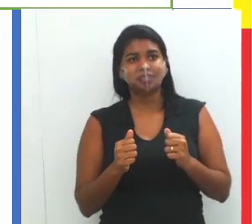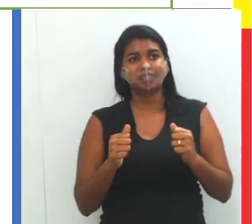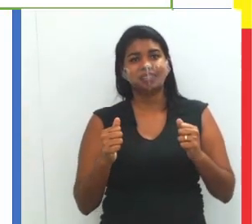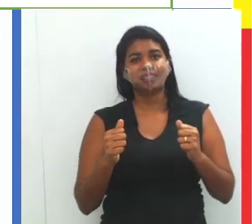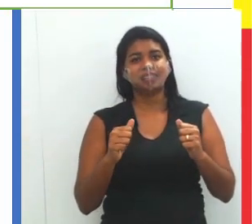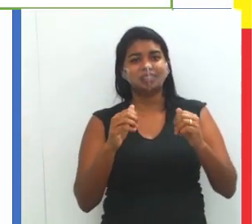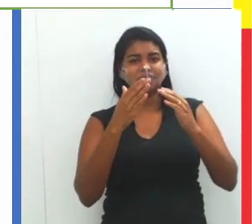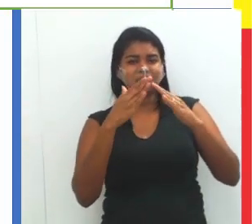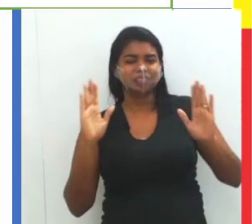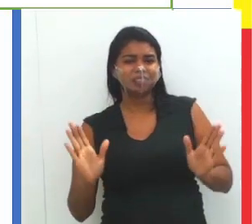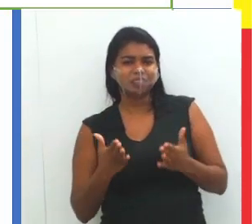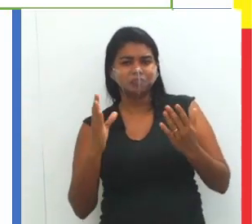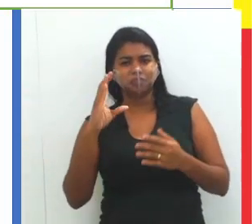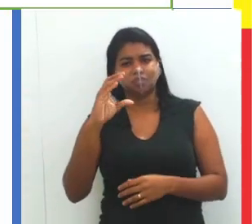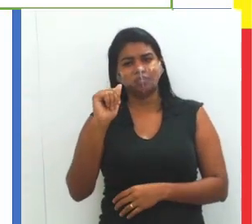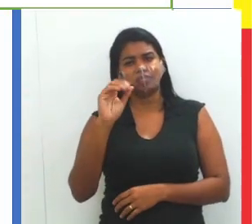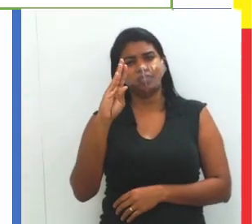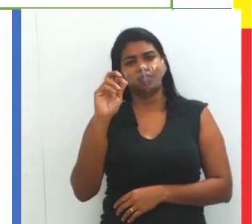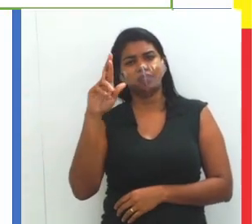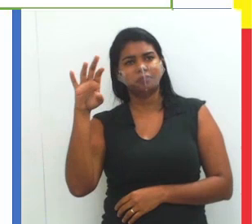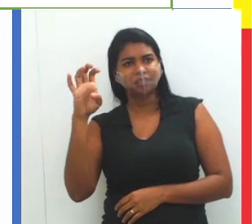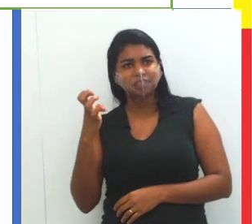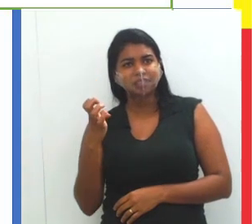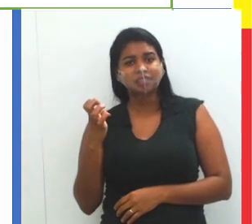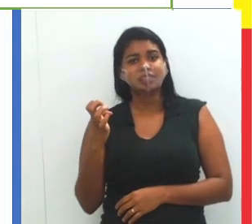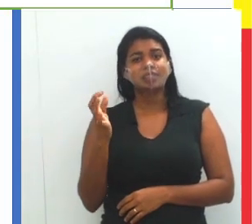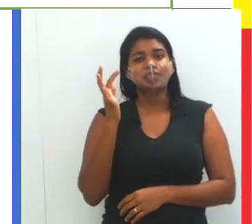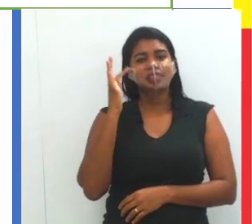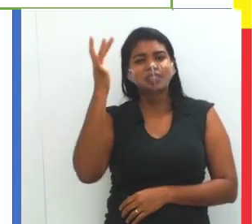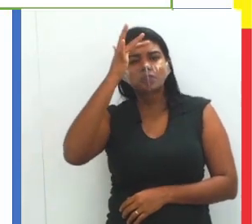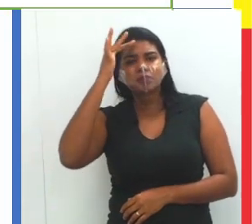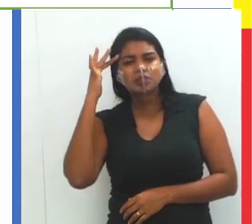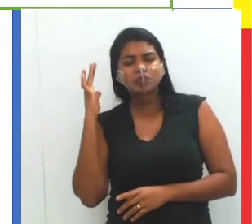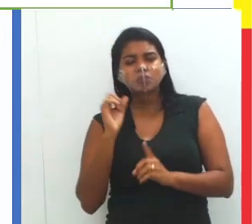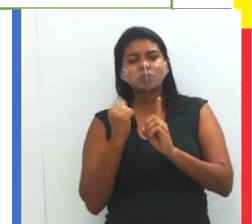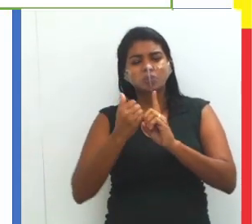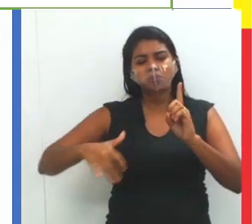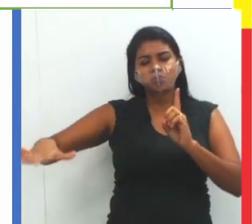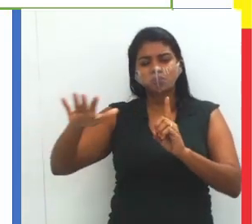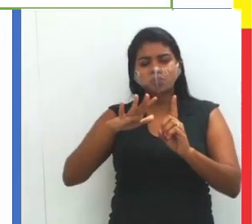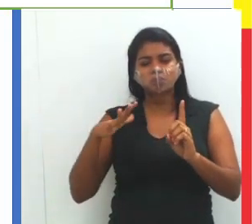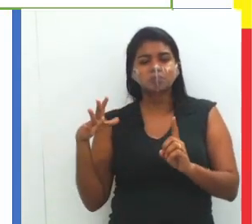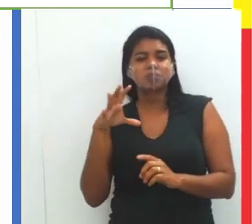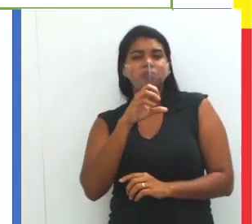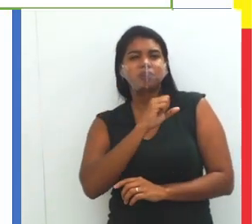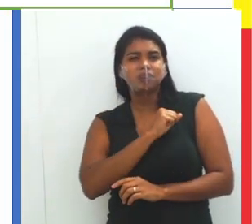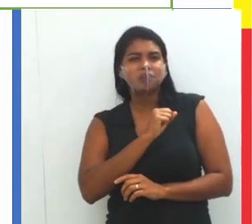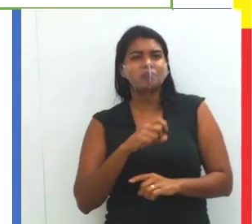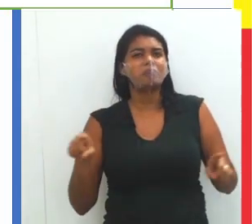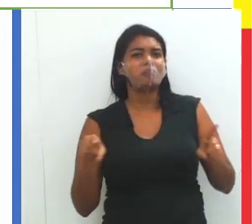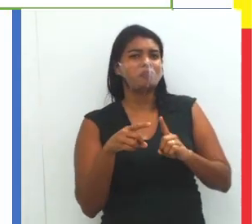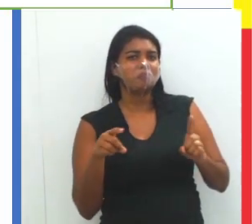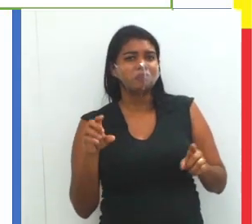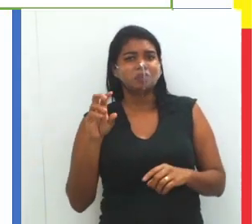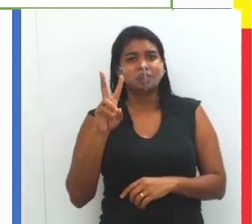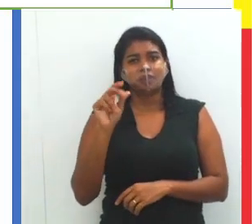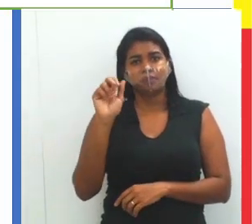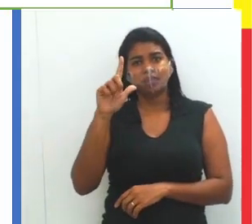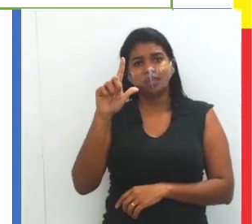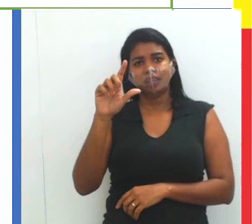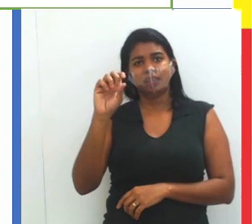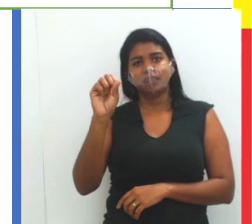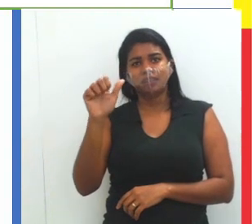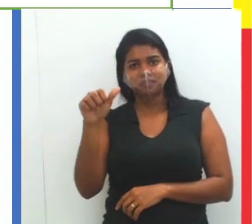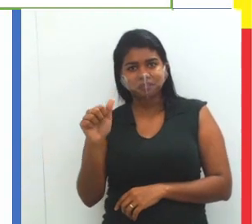Nessa época, seu repertório era o exigido pelo público. Tangos, fados, valsas,